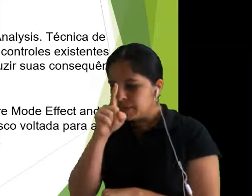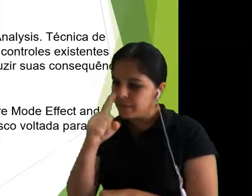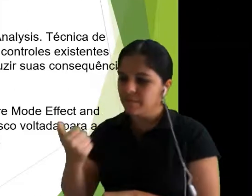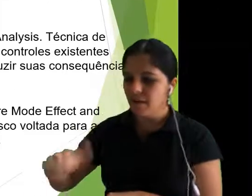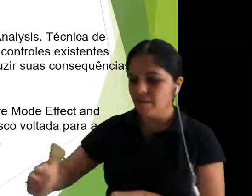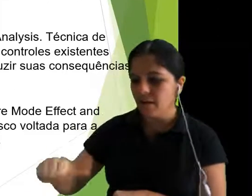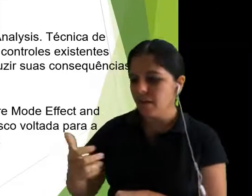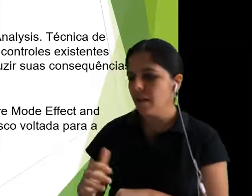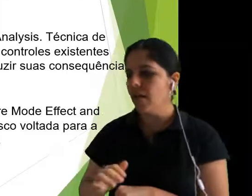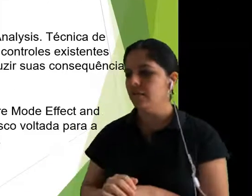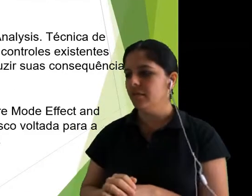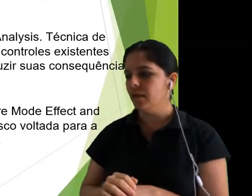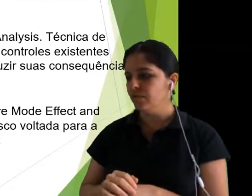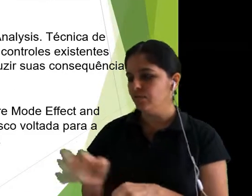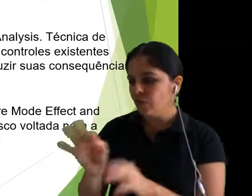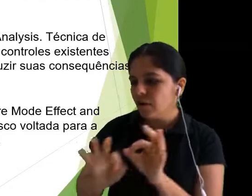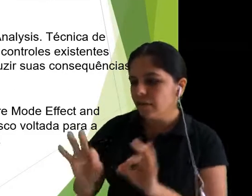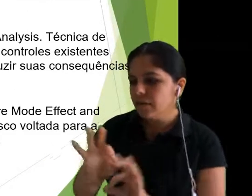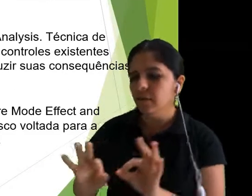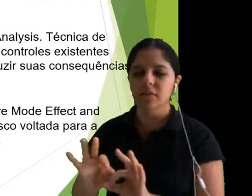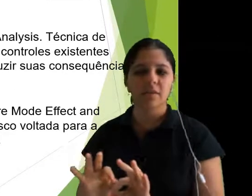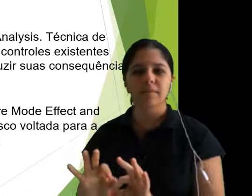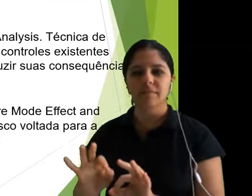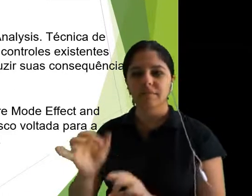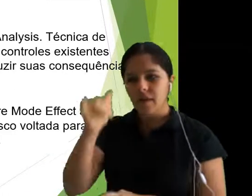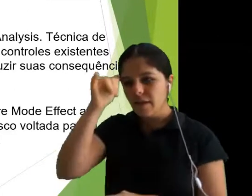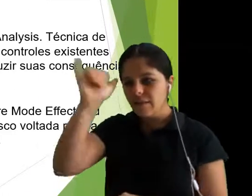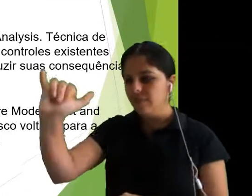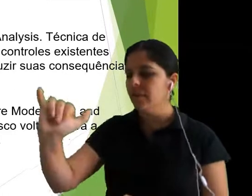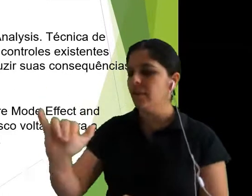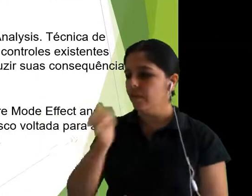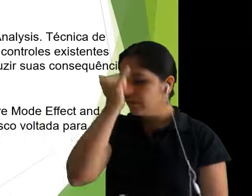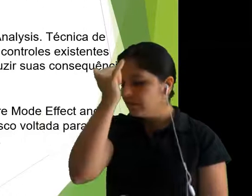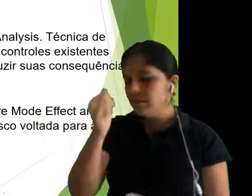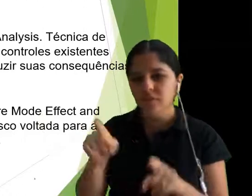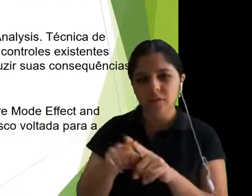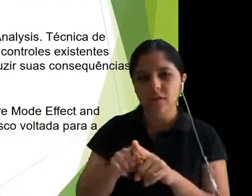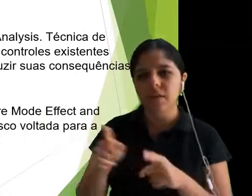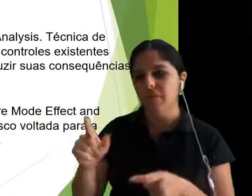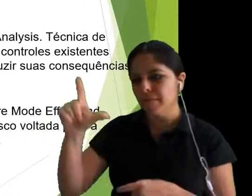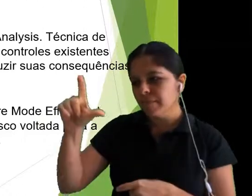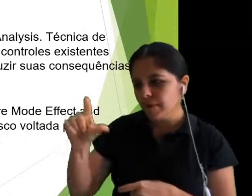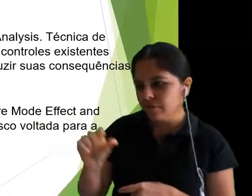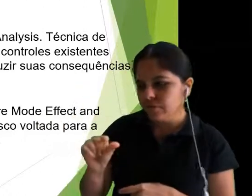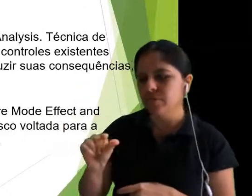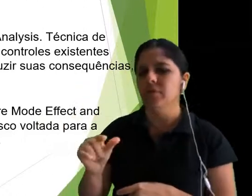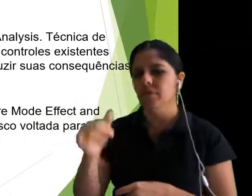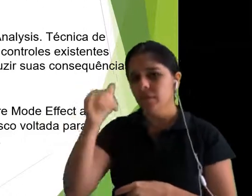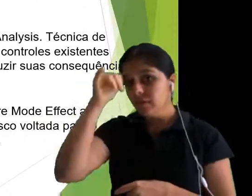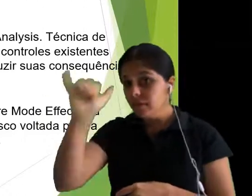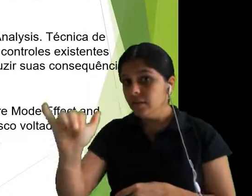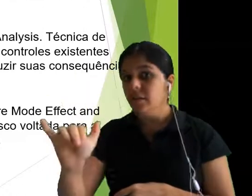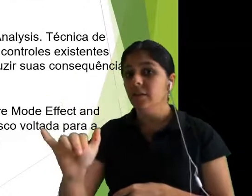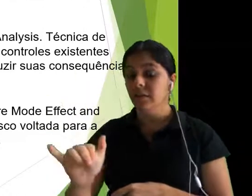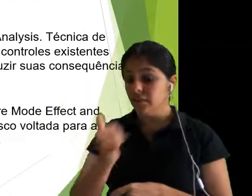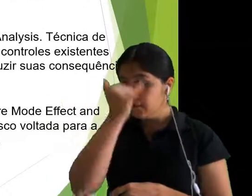para a avaliação de controles existentes. Então, para evitar que o evento ocorra e para reduzir as suas consequências, caso